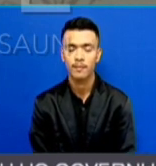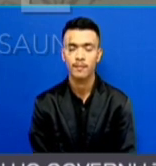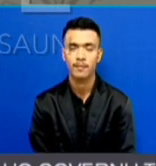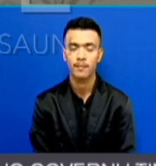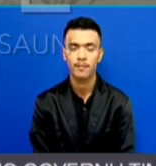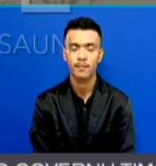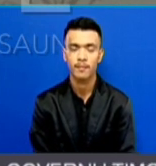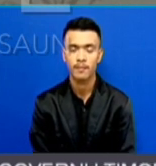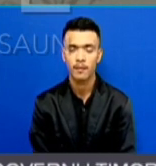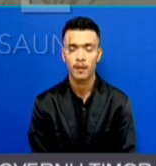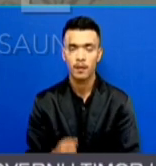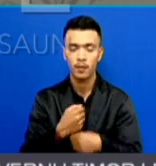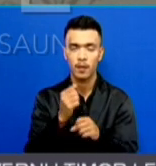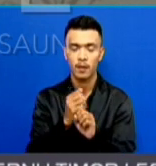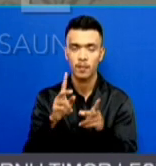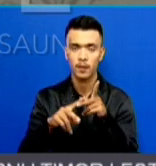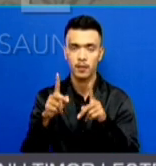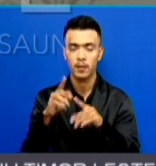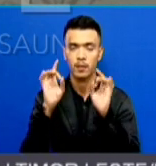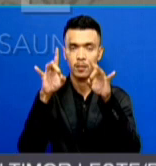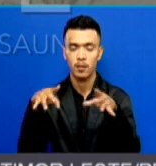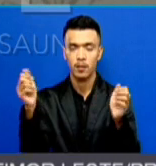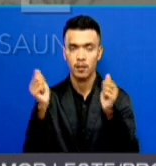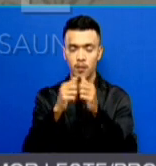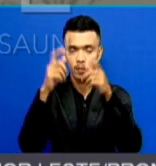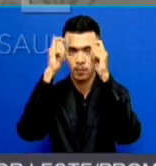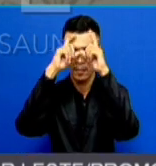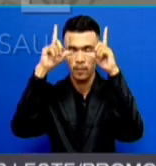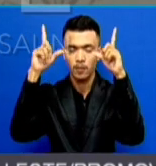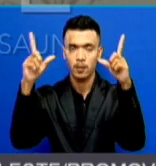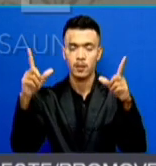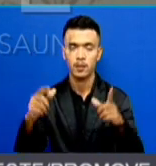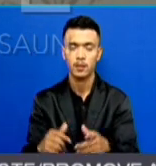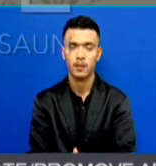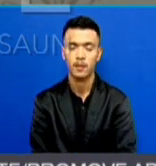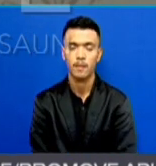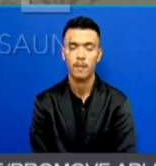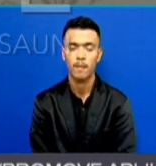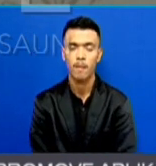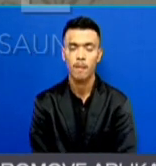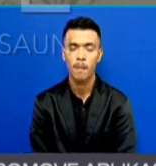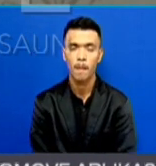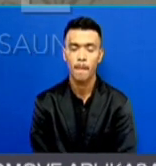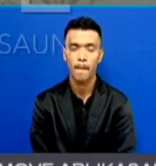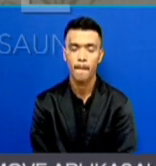and Timor-Leste are strong partners, including on defence and